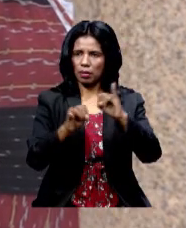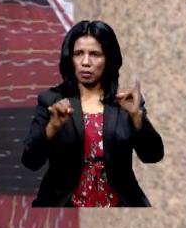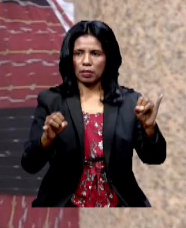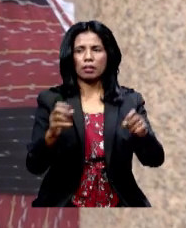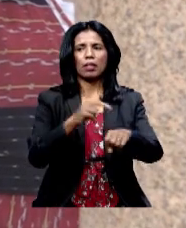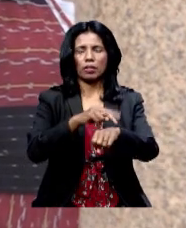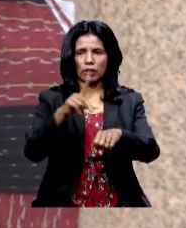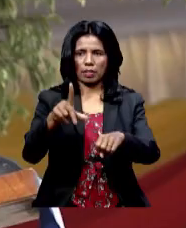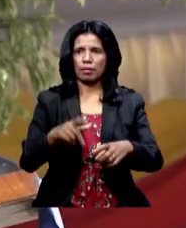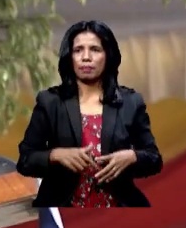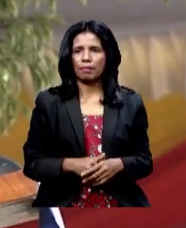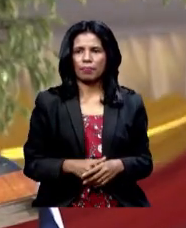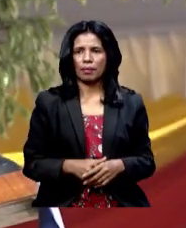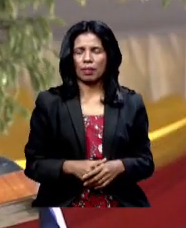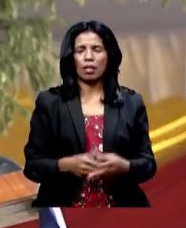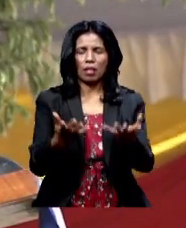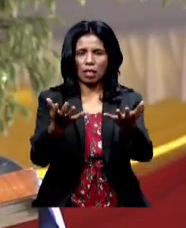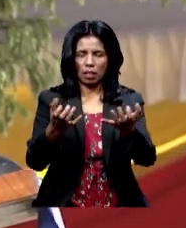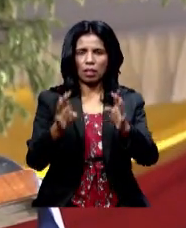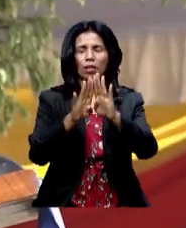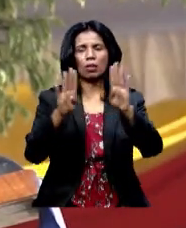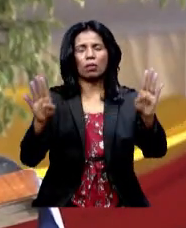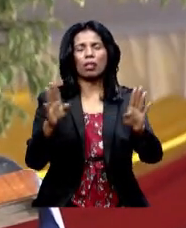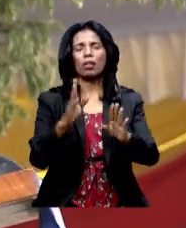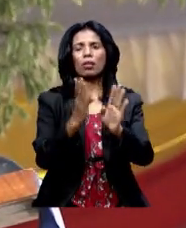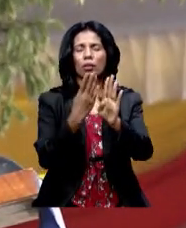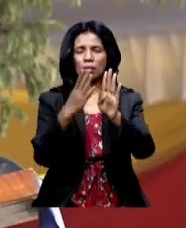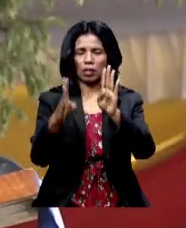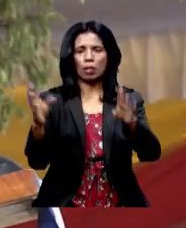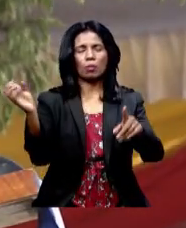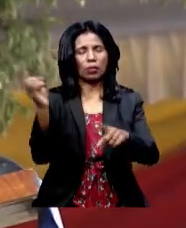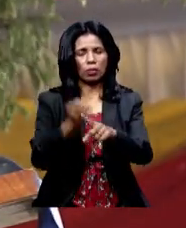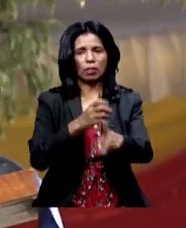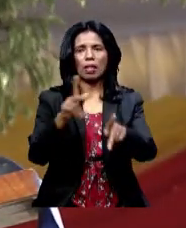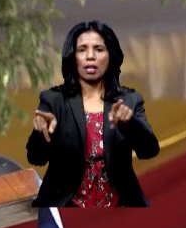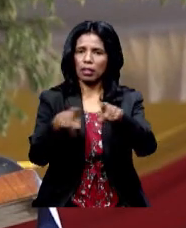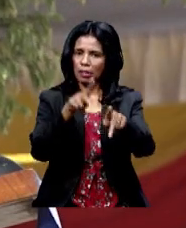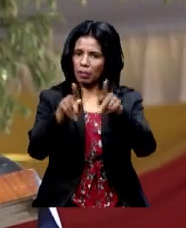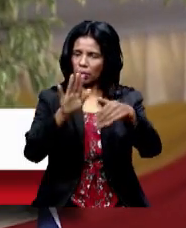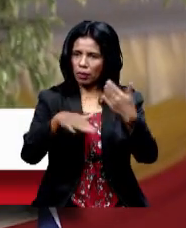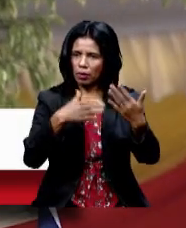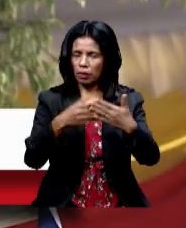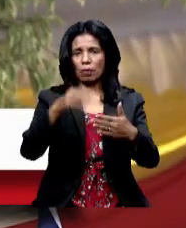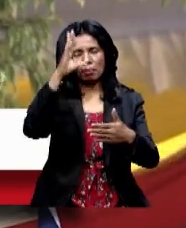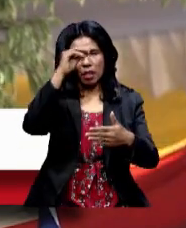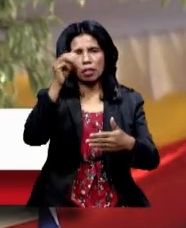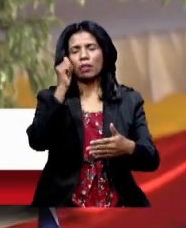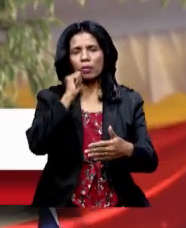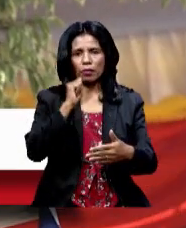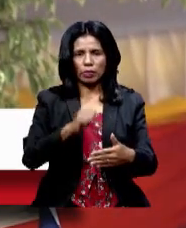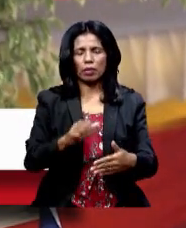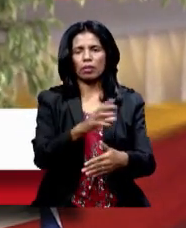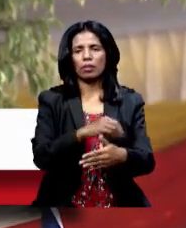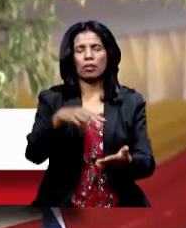nacional. Nebe ha cara coloca o ramata uma oportunidade, nebe ha nessa maia maior. Mane no feto, o